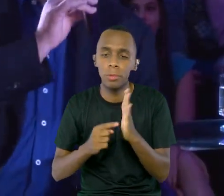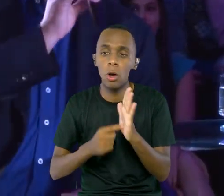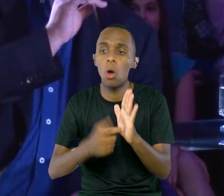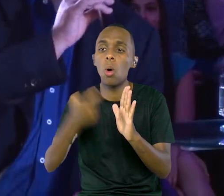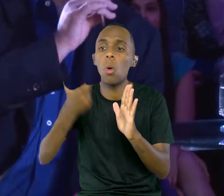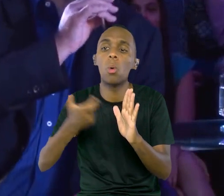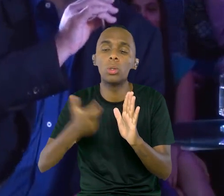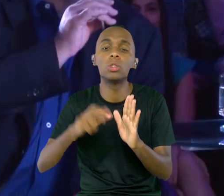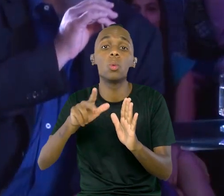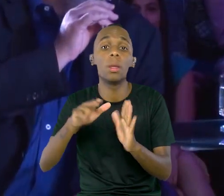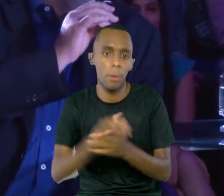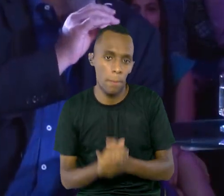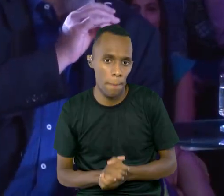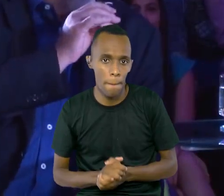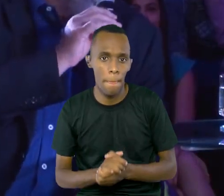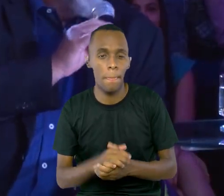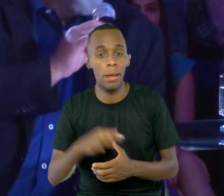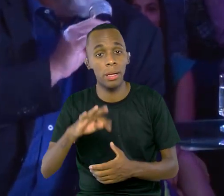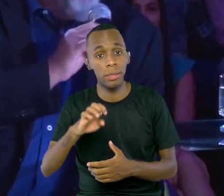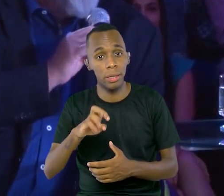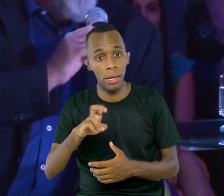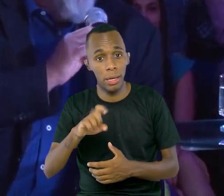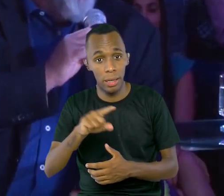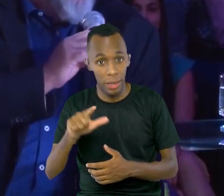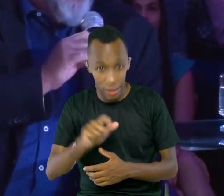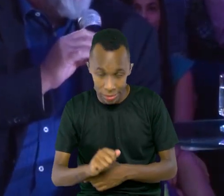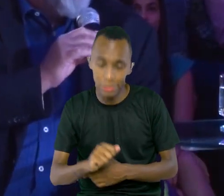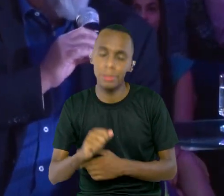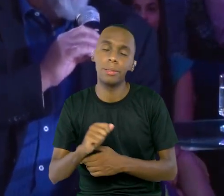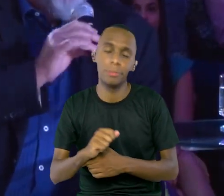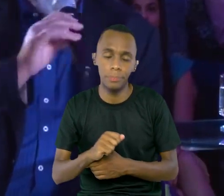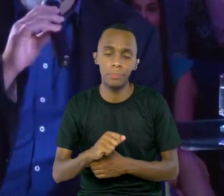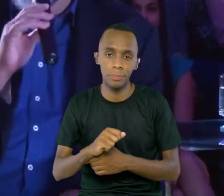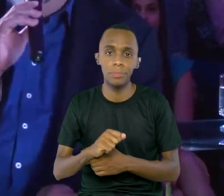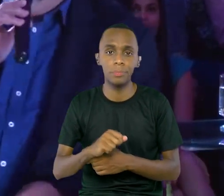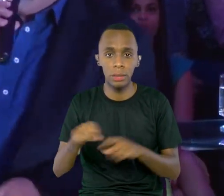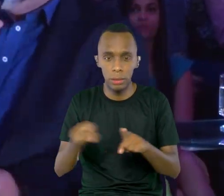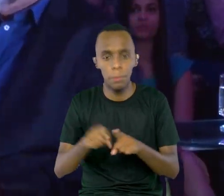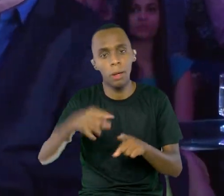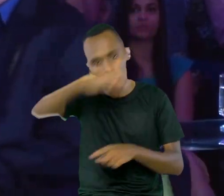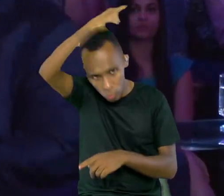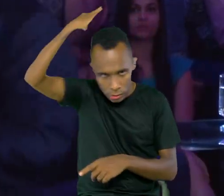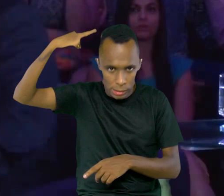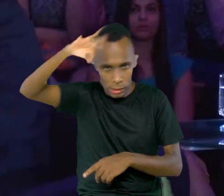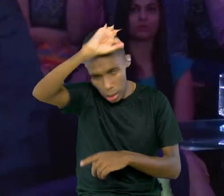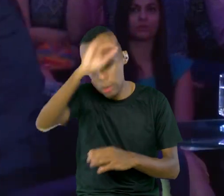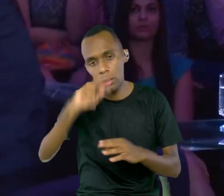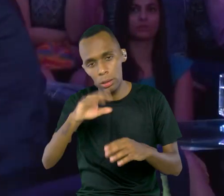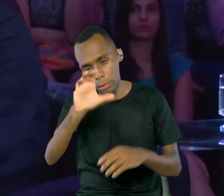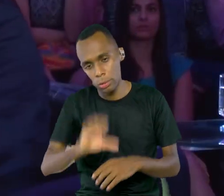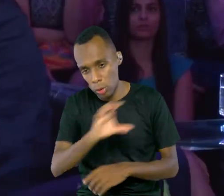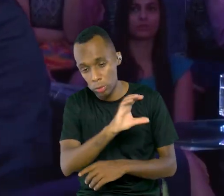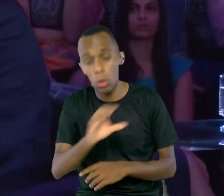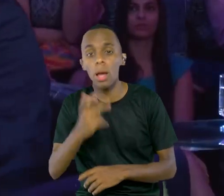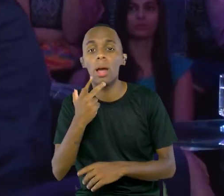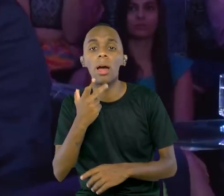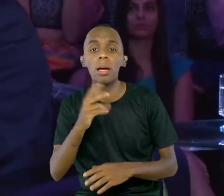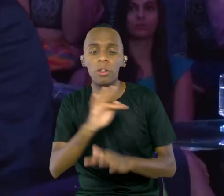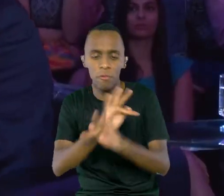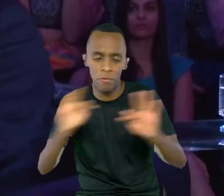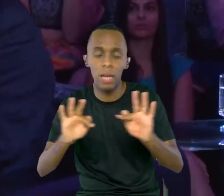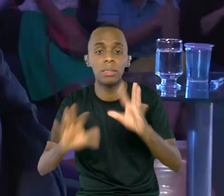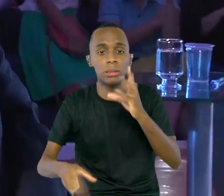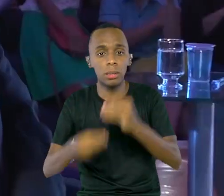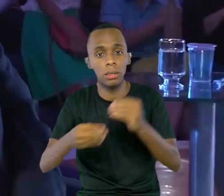livros: onde está teu irmão? A grande Teresa de Calcutá, colocada agora como santa pelos católicos, ela